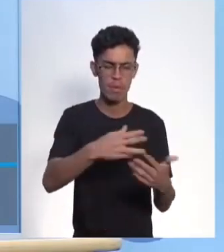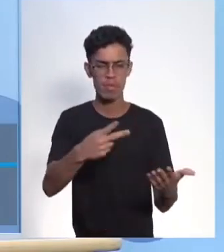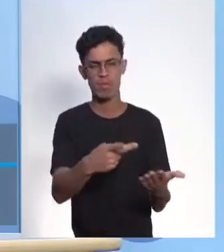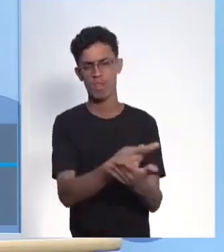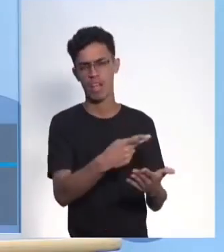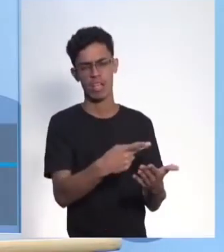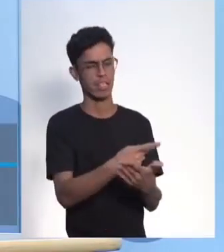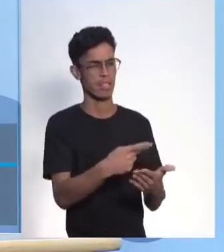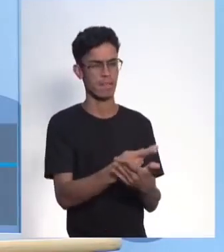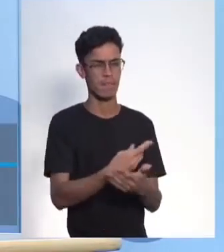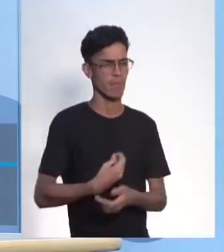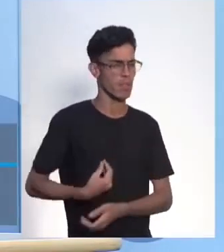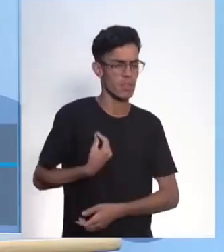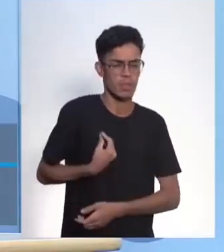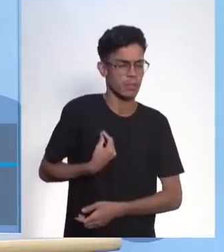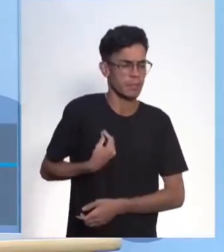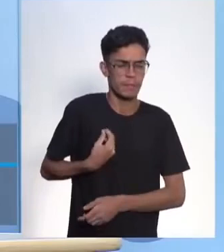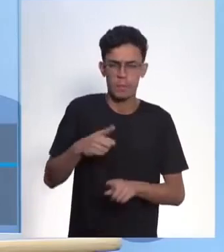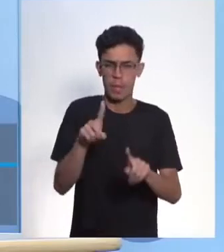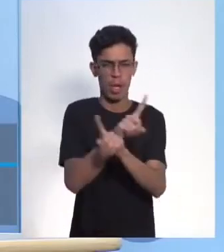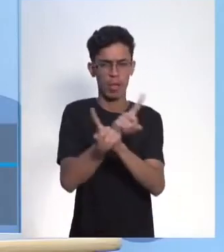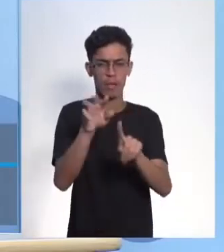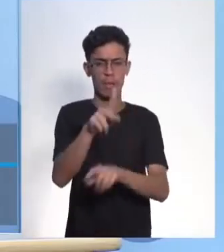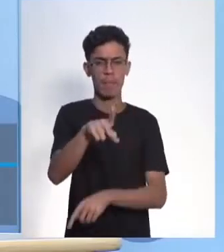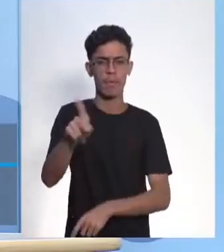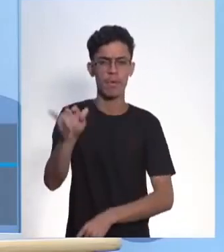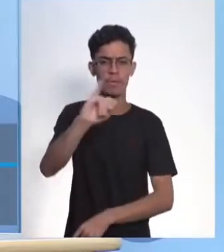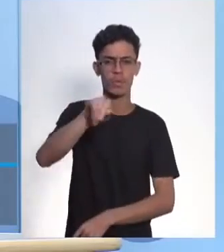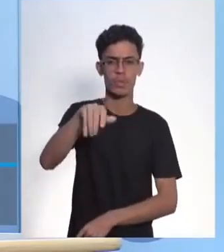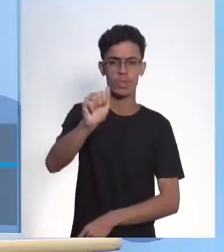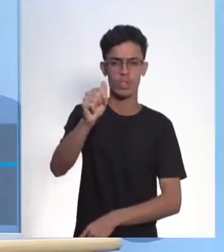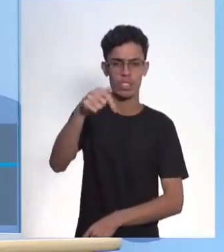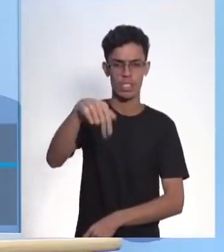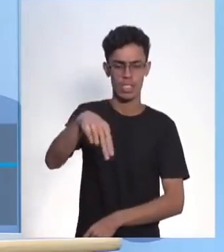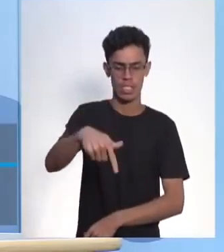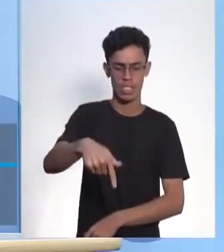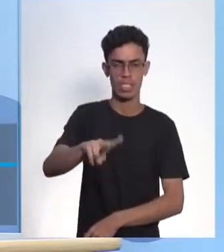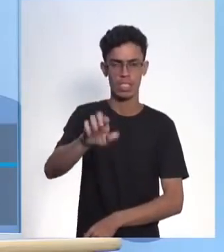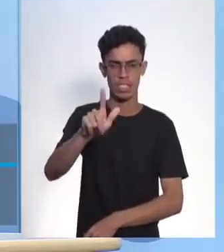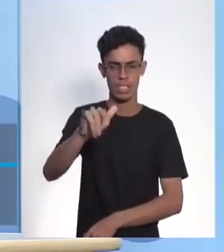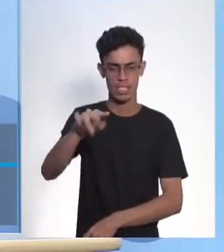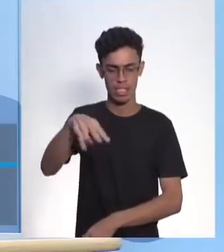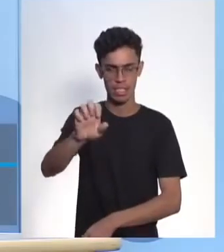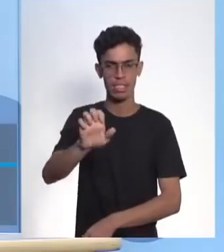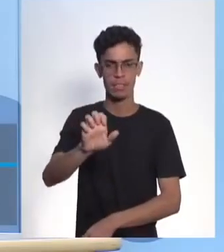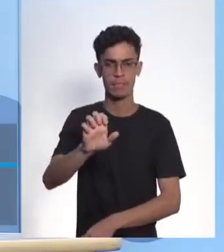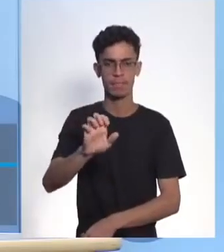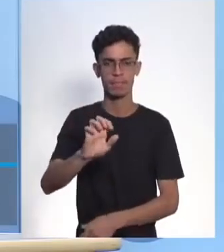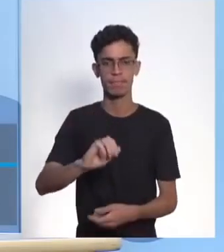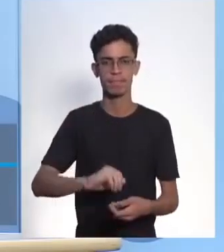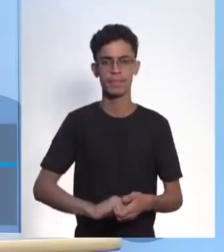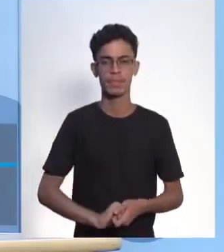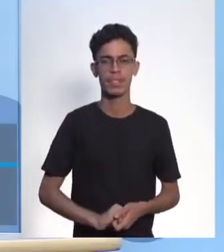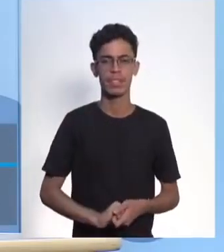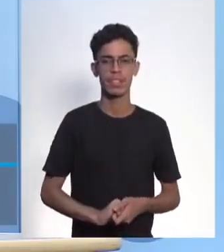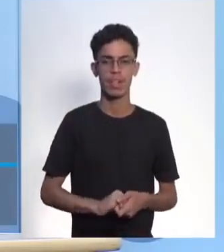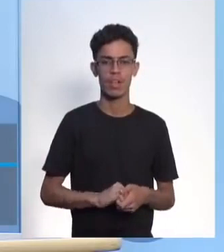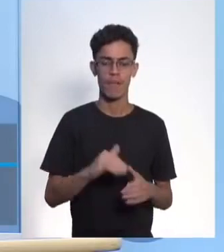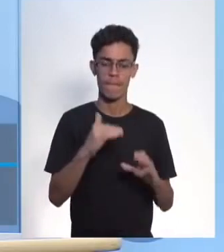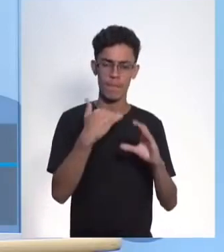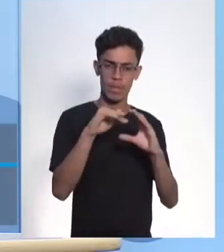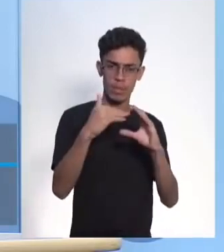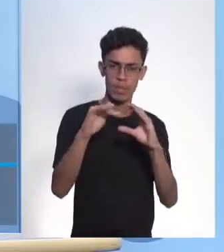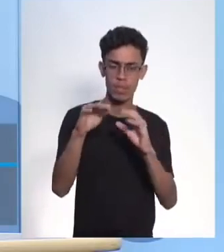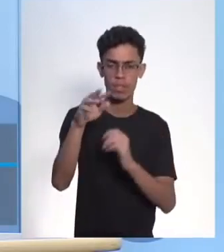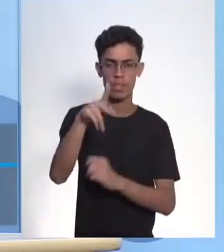Bom dia, Pro. Pro Jaqueline, habilidade eu já passei, habilidade 19, está bem? Tá no chat que eu já coloquei.